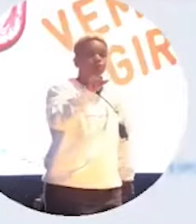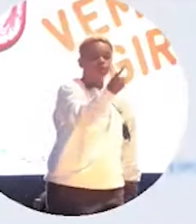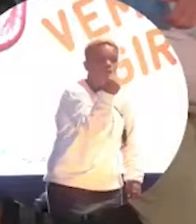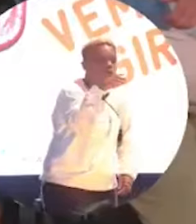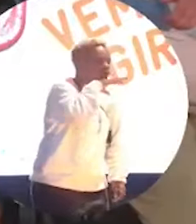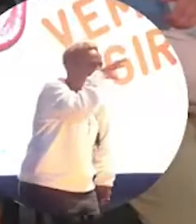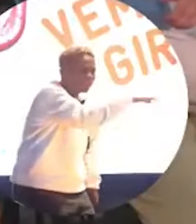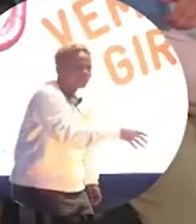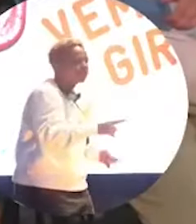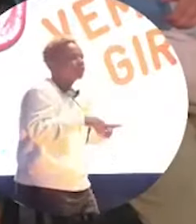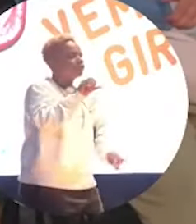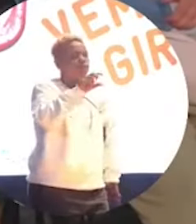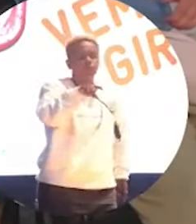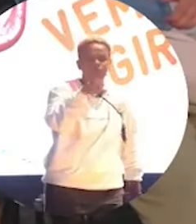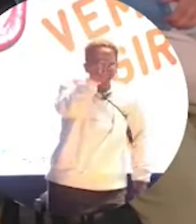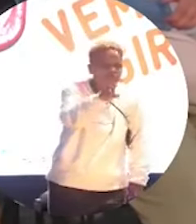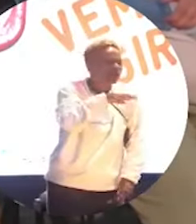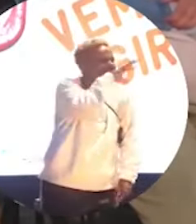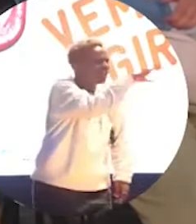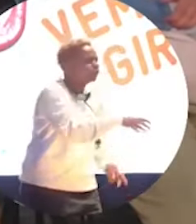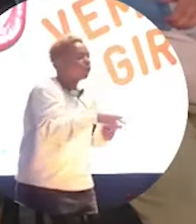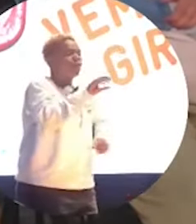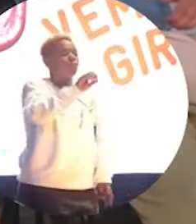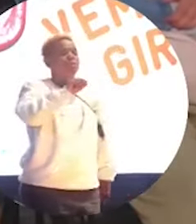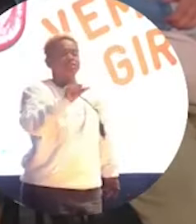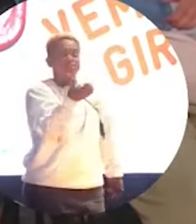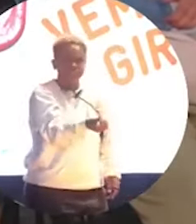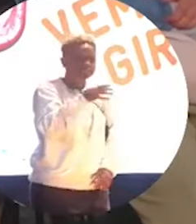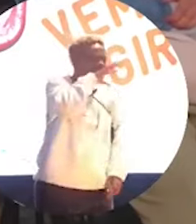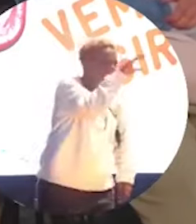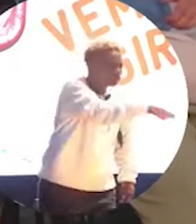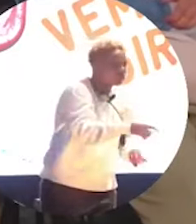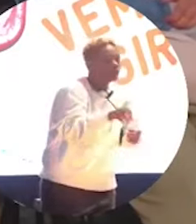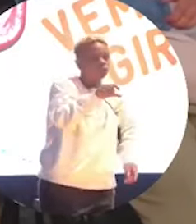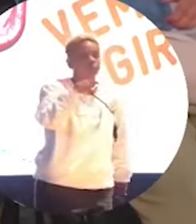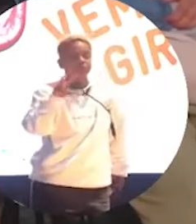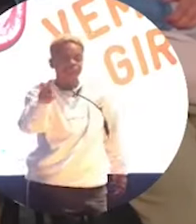credo! 9.5, credo! 8.6,